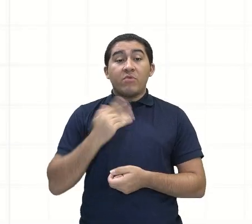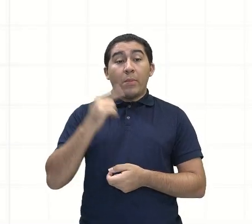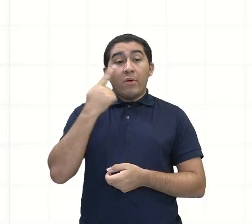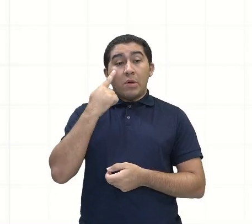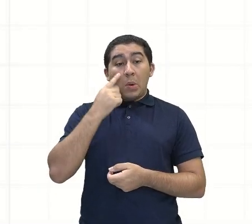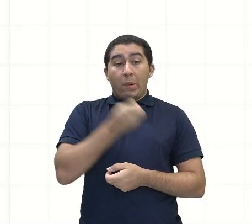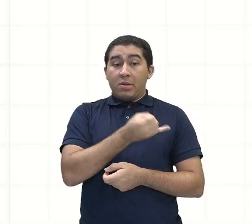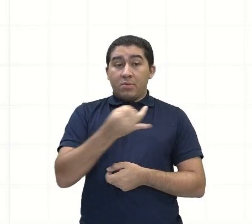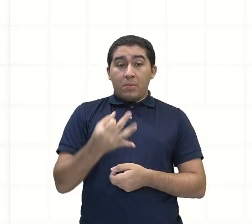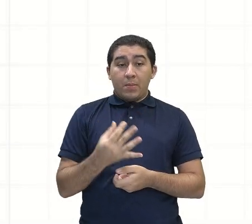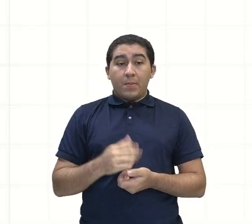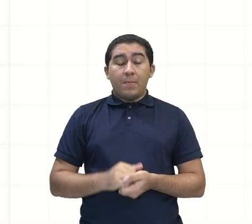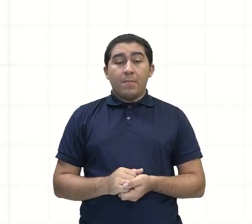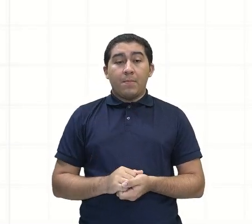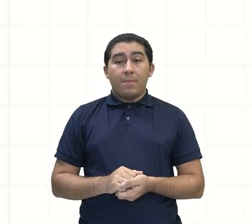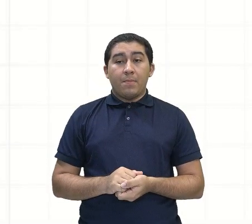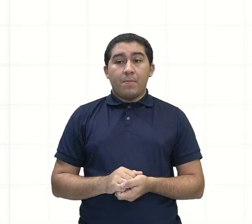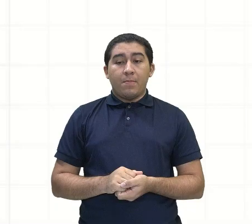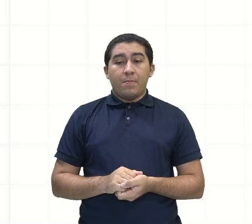aqui. Olha só.